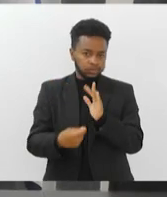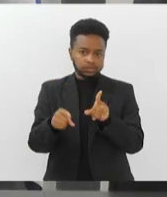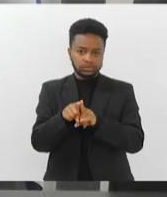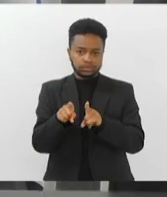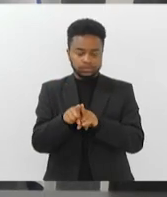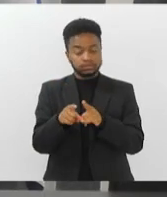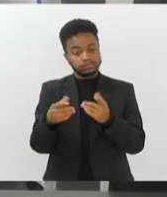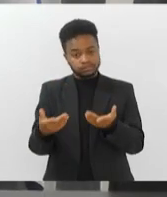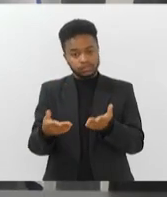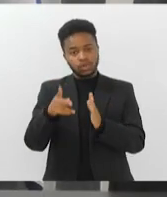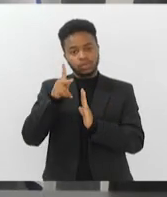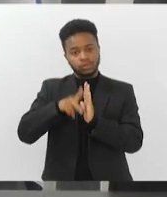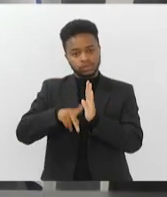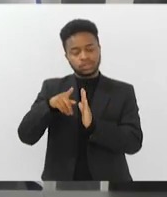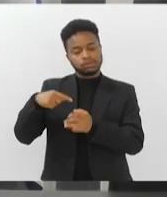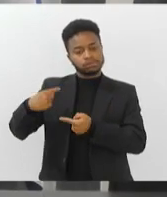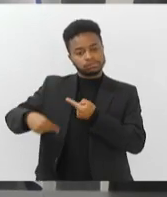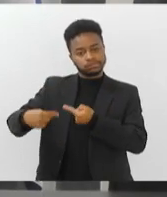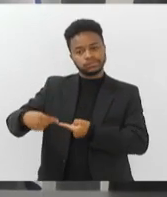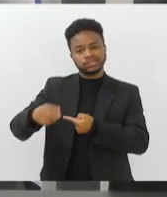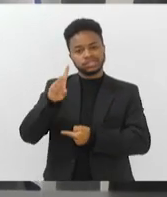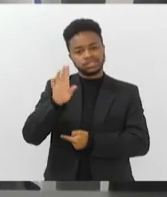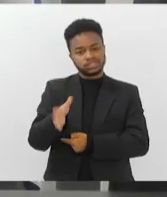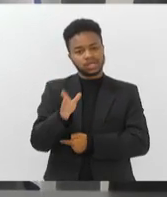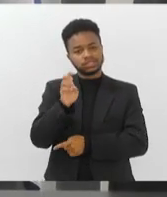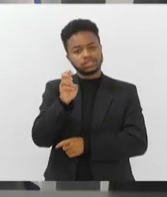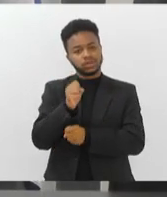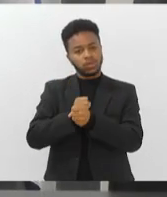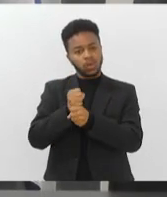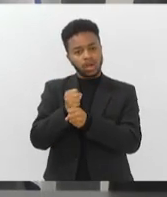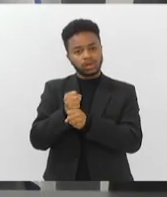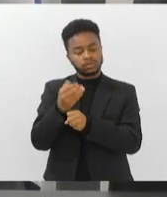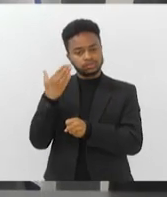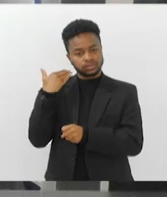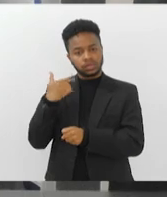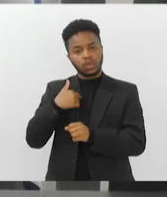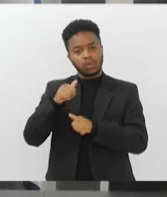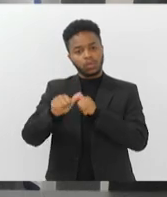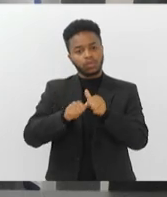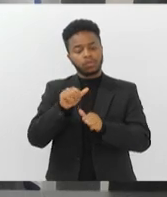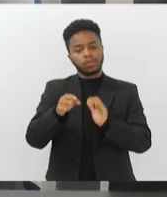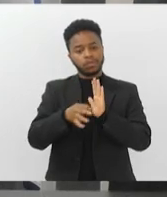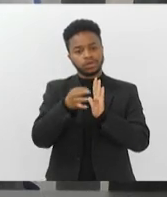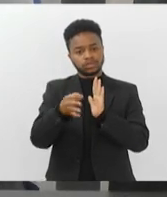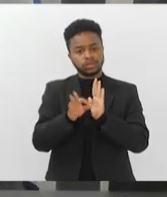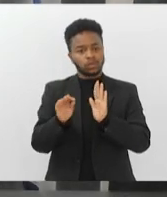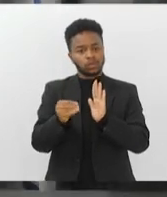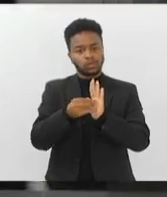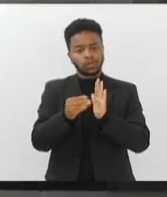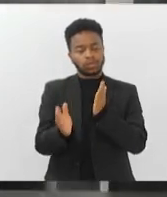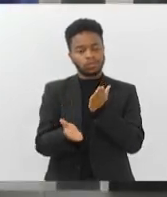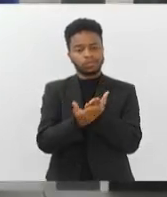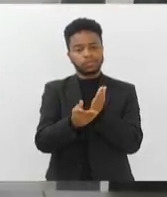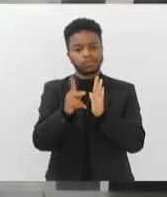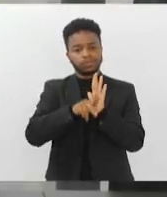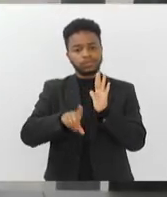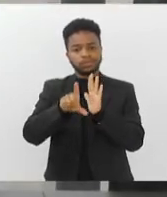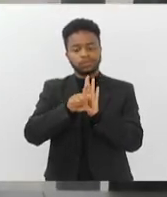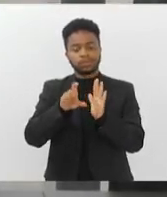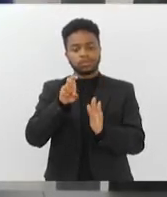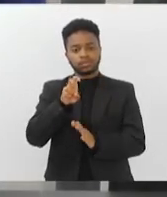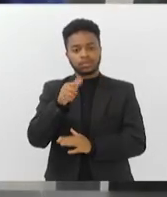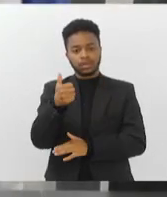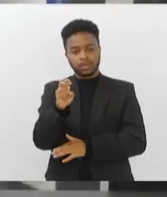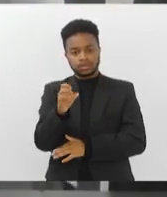e o projeto está tramitando na casa, é 5 anos anterior. Então, eu mudei meu parecer pela anexação ao PL 1561 de 2019. É